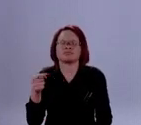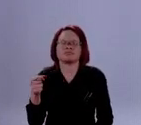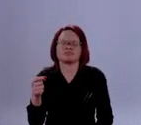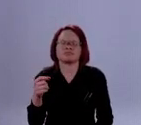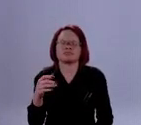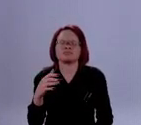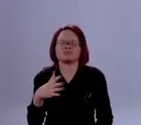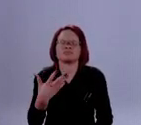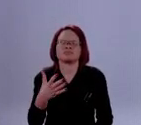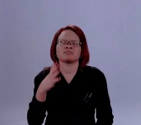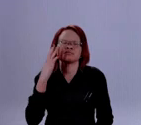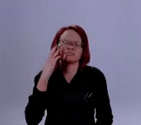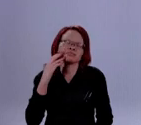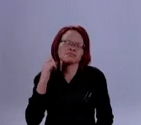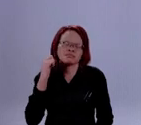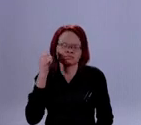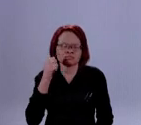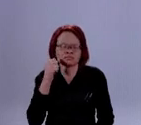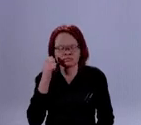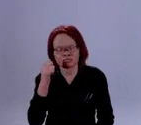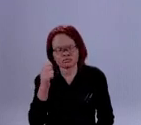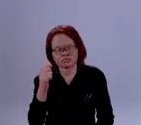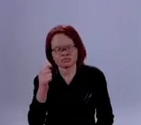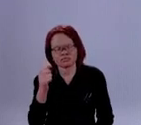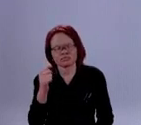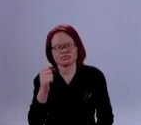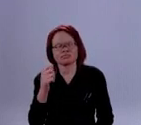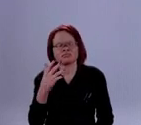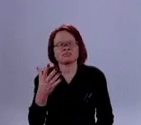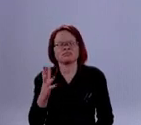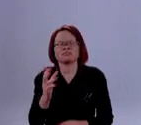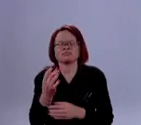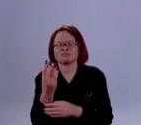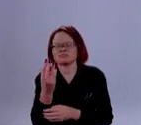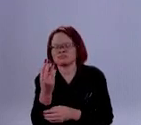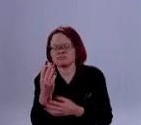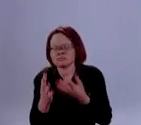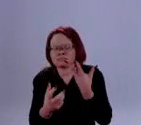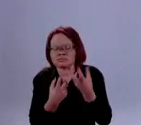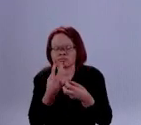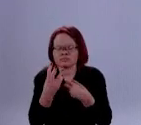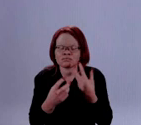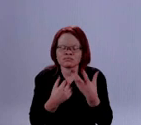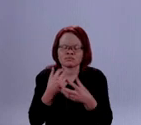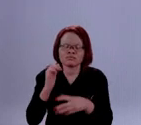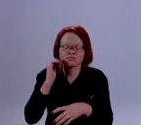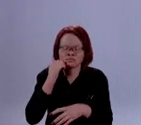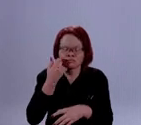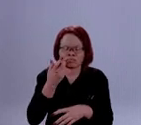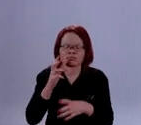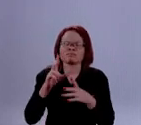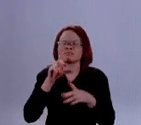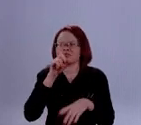o avô espaço Depois temos o verbo contar que